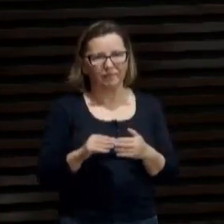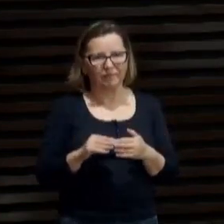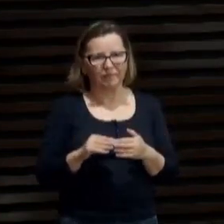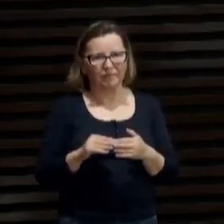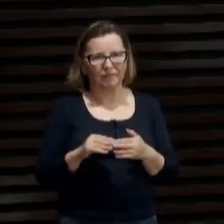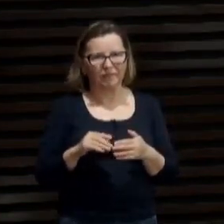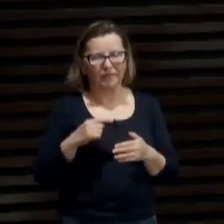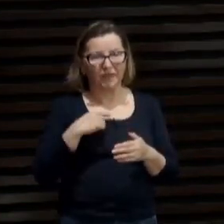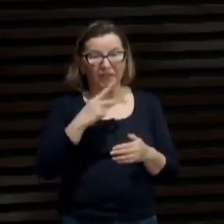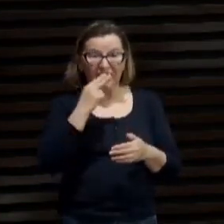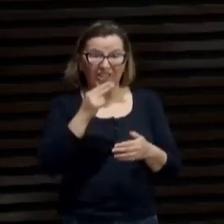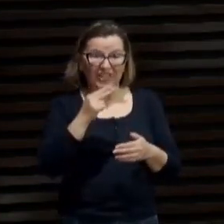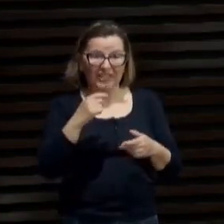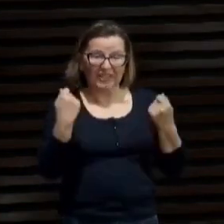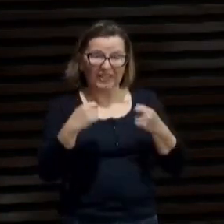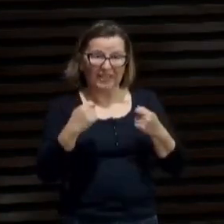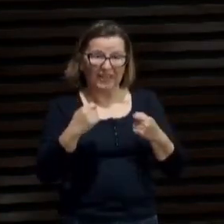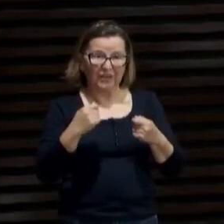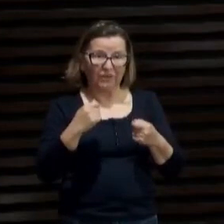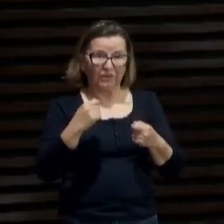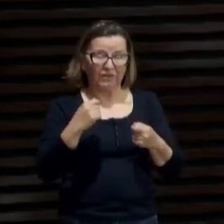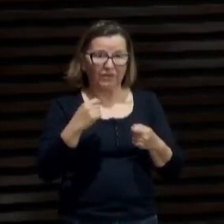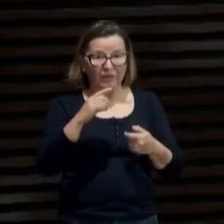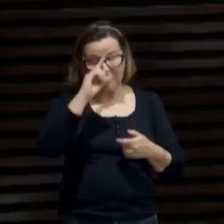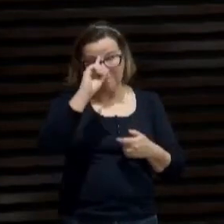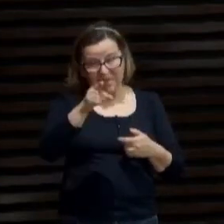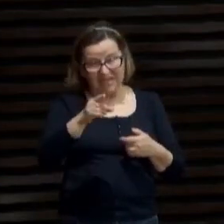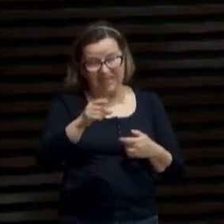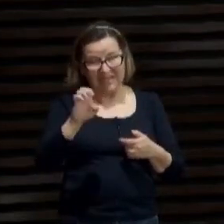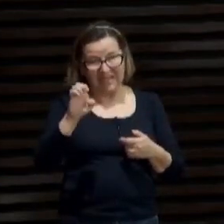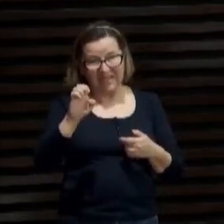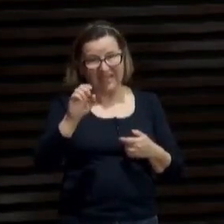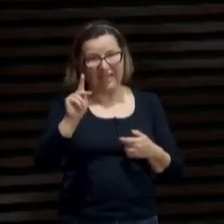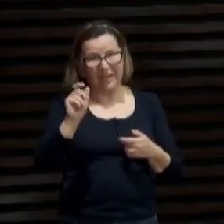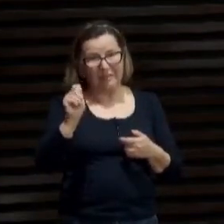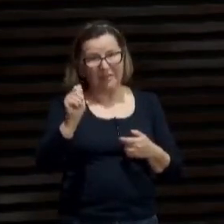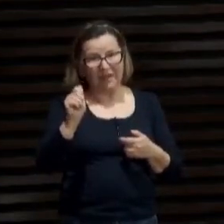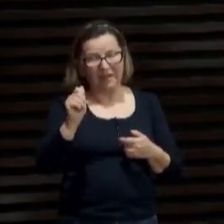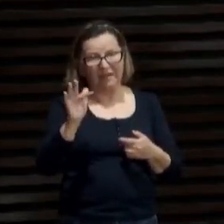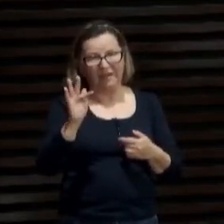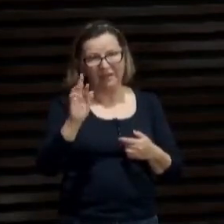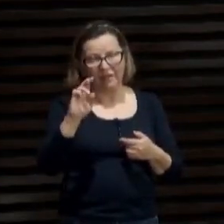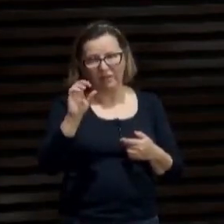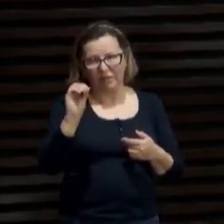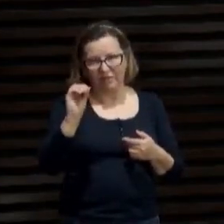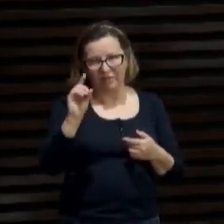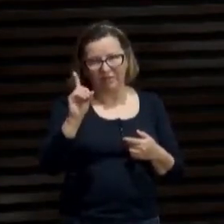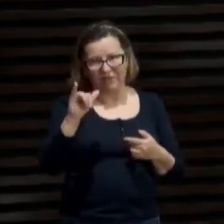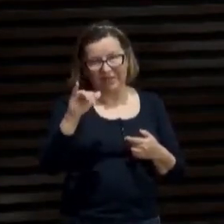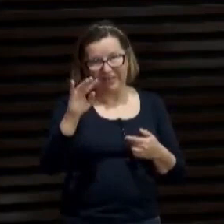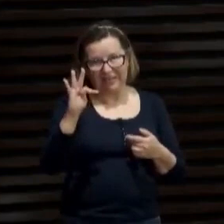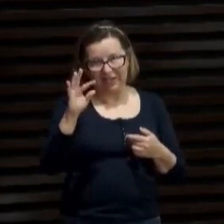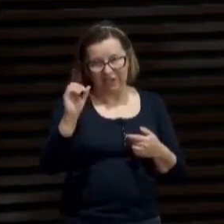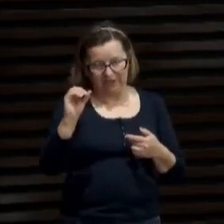Julguei, todavia, necessário mandar até vós Epafrodito, por um lado meu irmão, cooperador e companheiro de lutas, e por outro, vosso mensageiro e